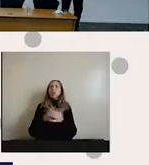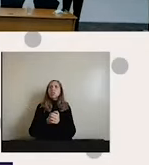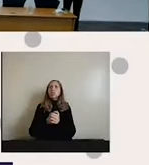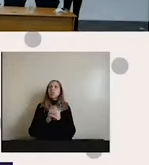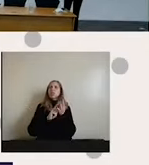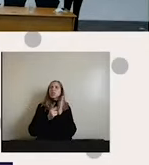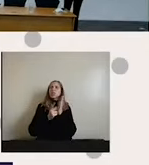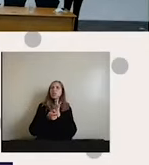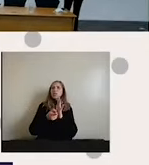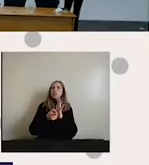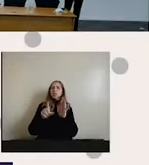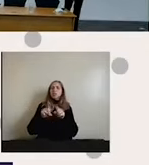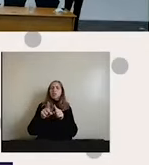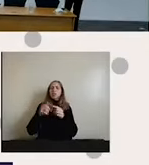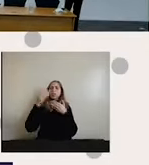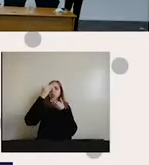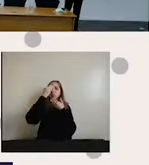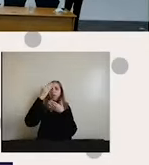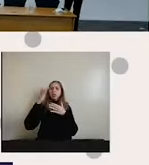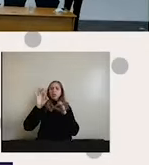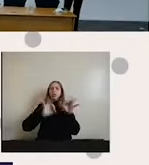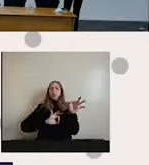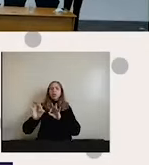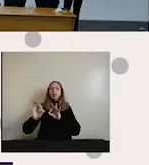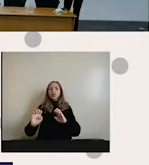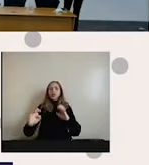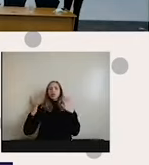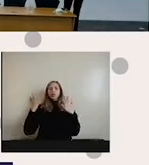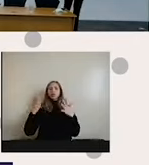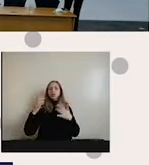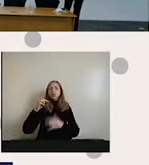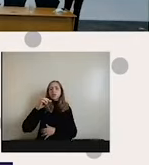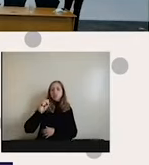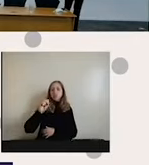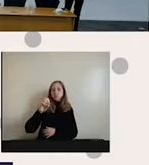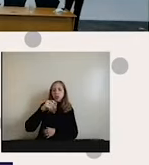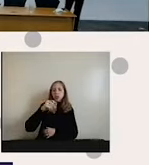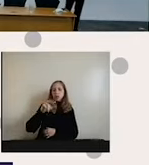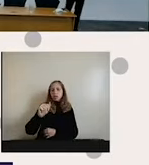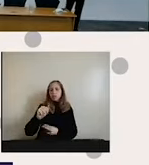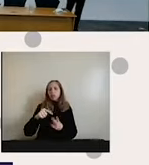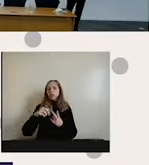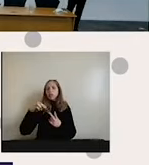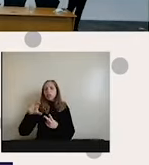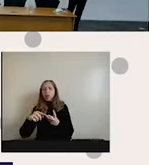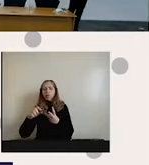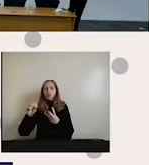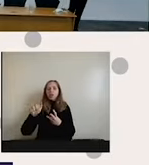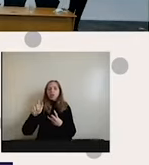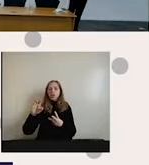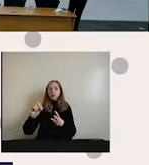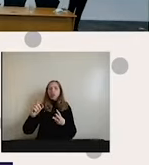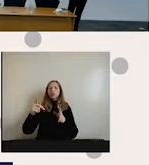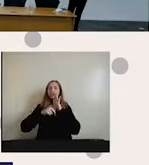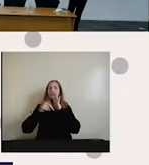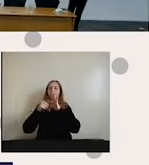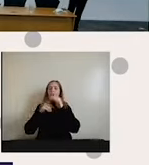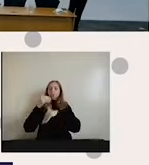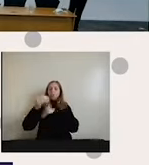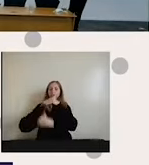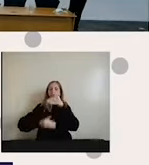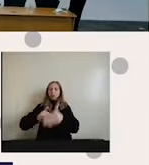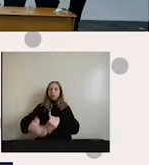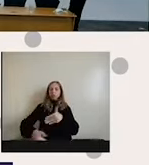Mário, doutora Márcia, doutor Sérgio, e parabenizo mais uma vez pelo projeto que está sendo desenvolvido aqui entre o Ministério Público do Trabalho e a